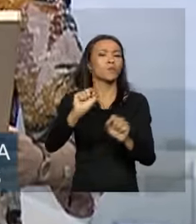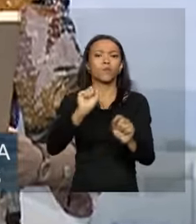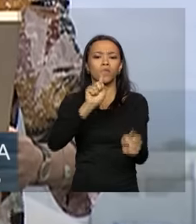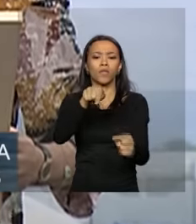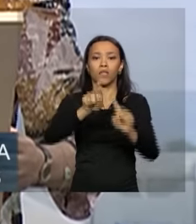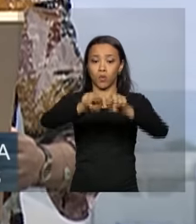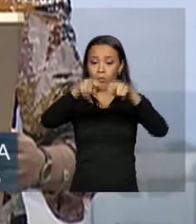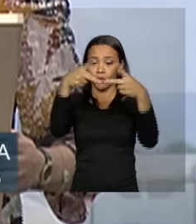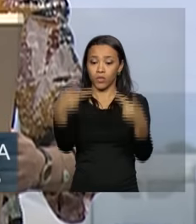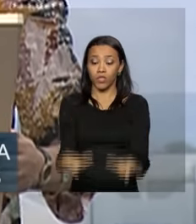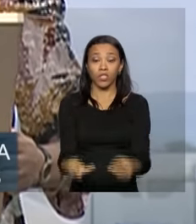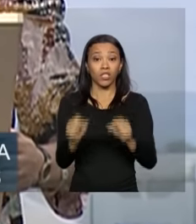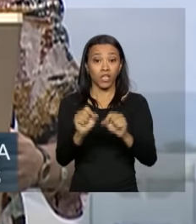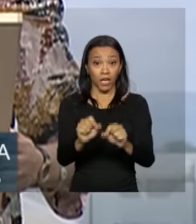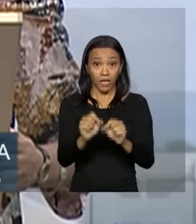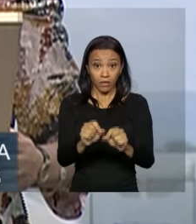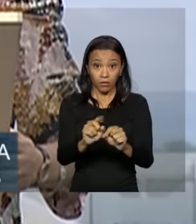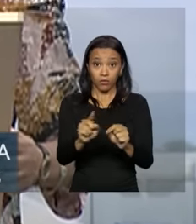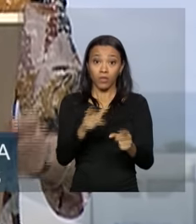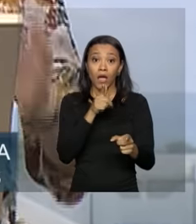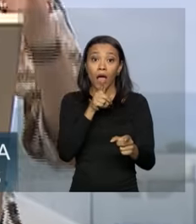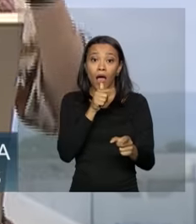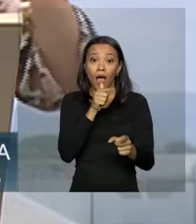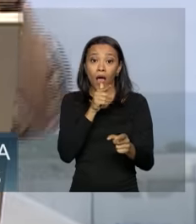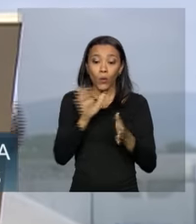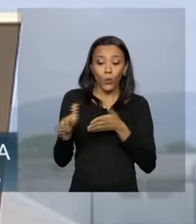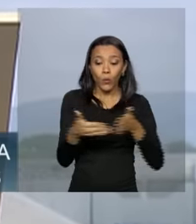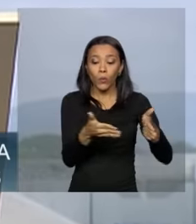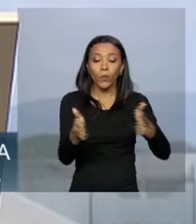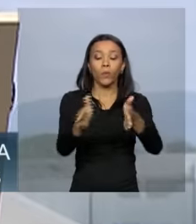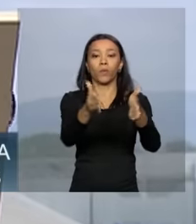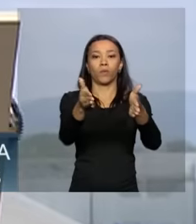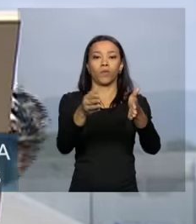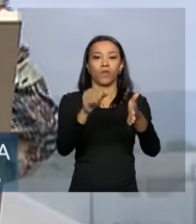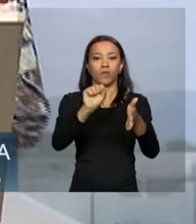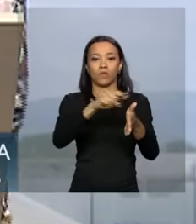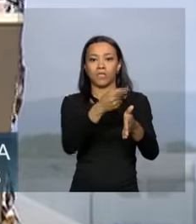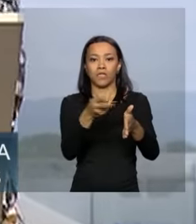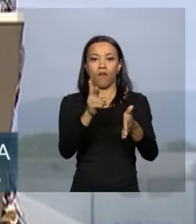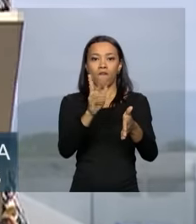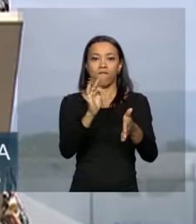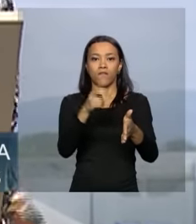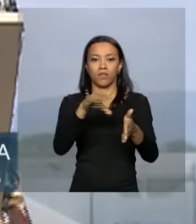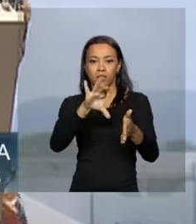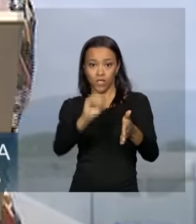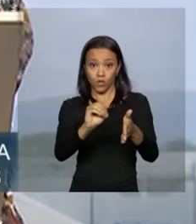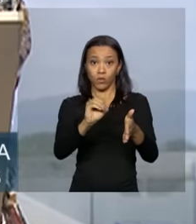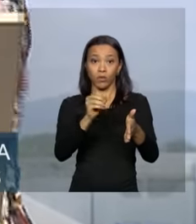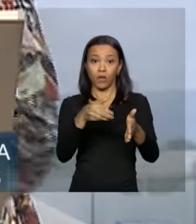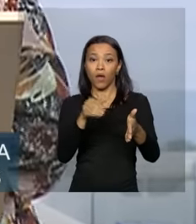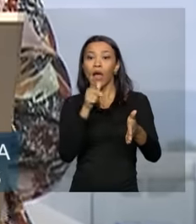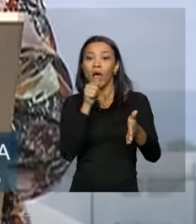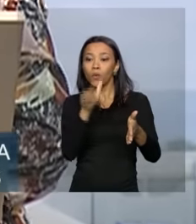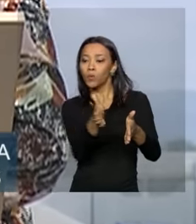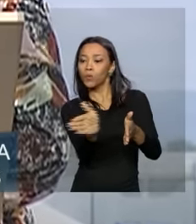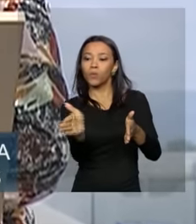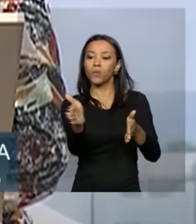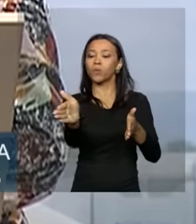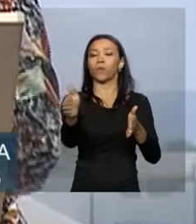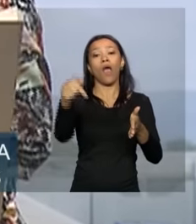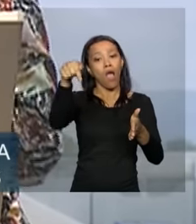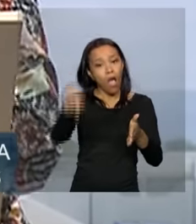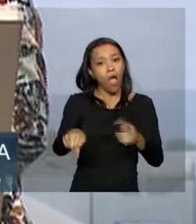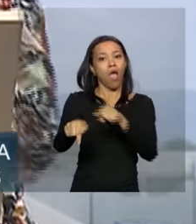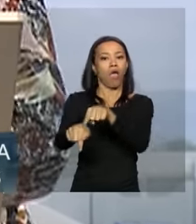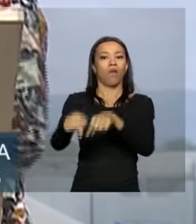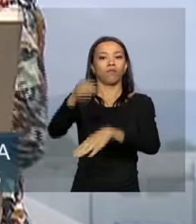projeto de interligação do São Francisco. Aqui nós temos um projeto especial para Alagoas,